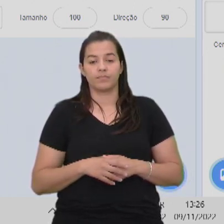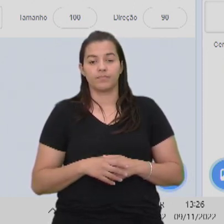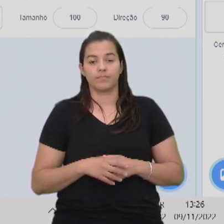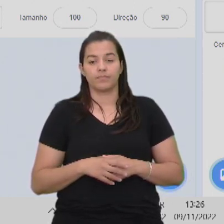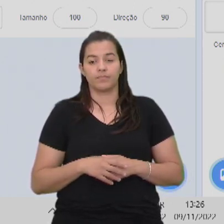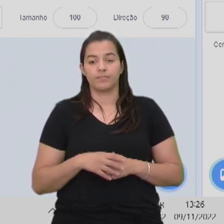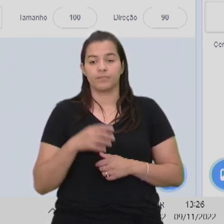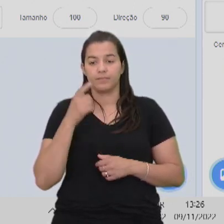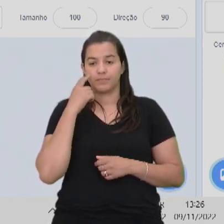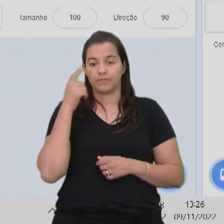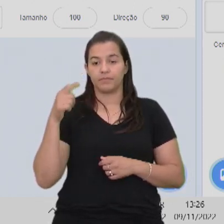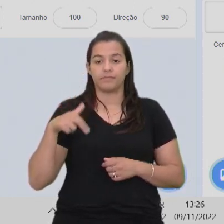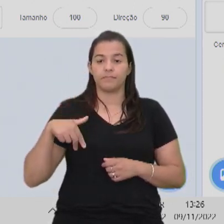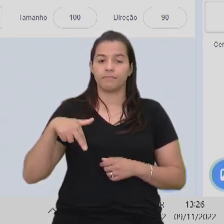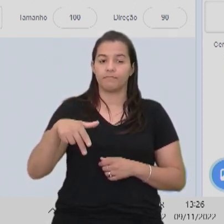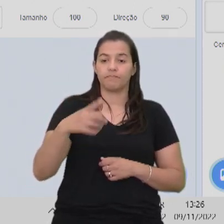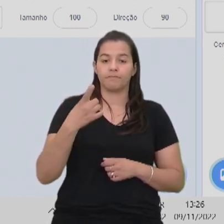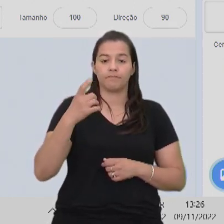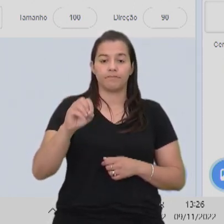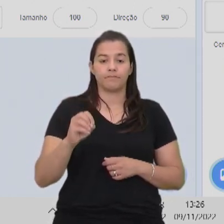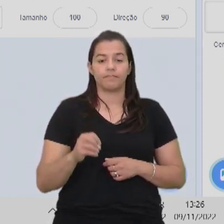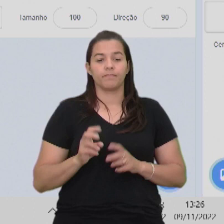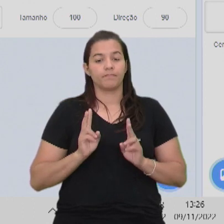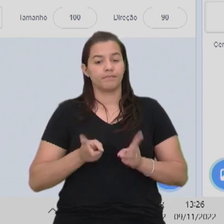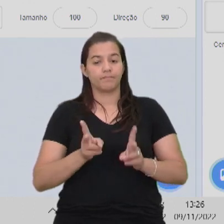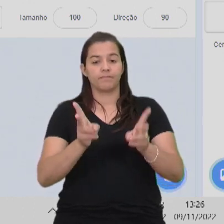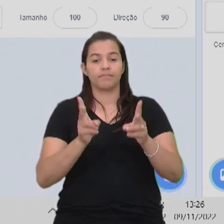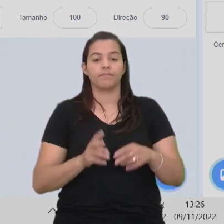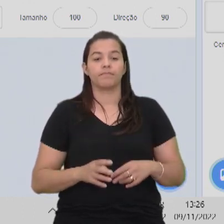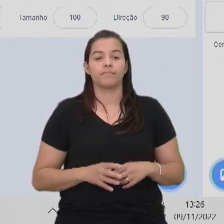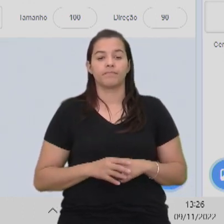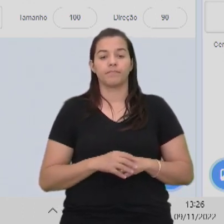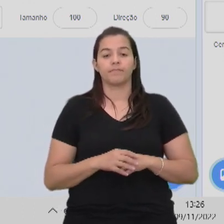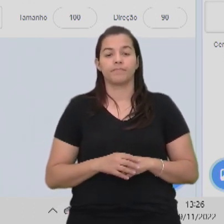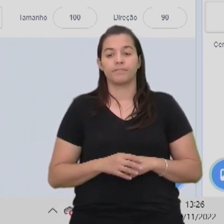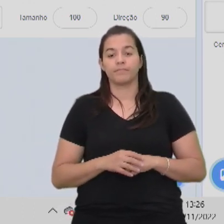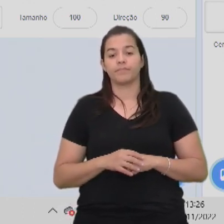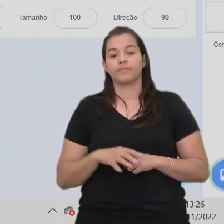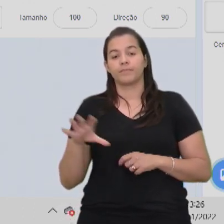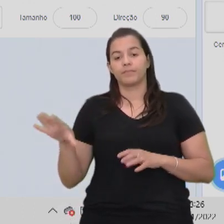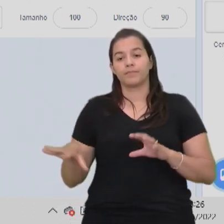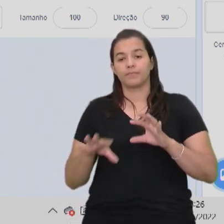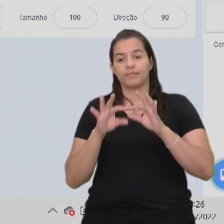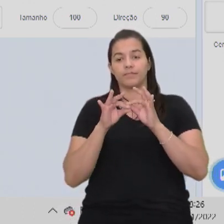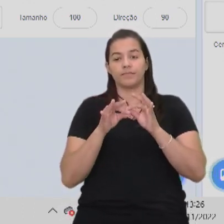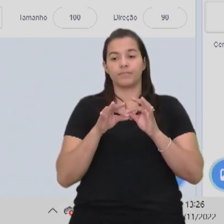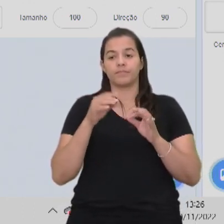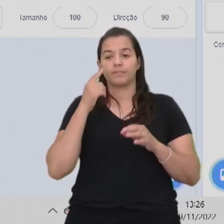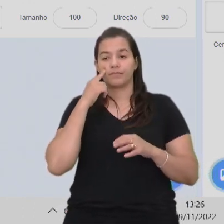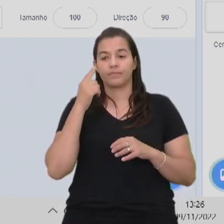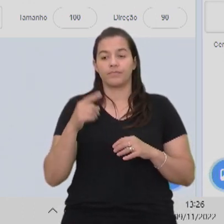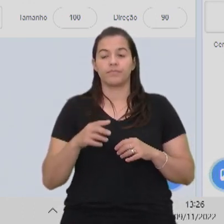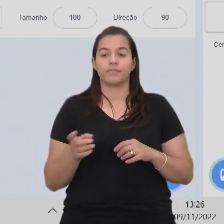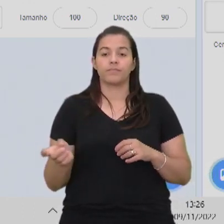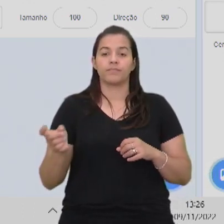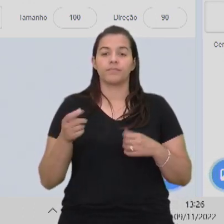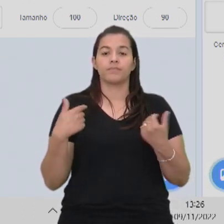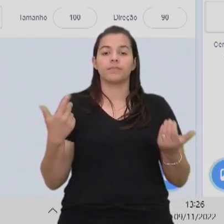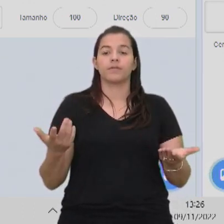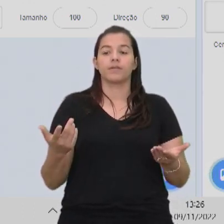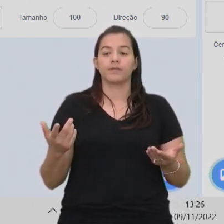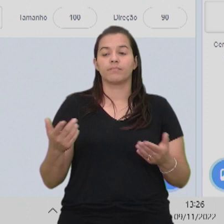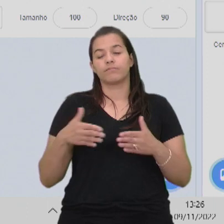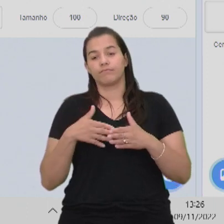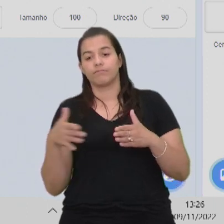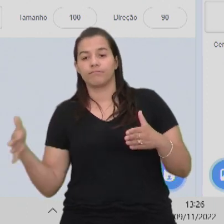digitar 20. Tá bom. Mas eu quero que ele faça isso eterno. Então, eu posso vir aqui, ó. Se eu colocar no verde, ele vai ficar movendo, ele vai bater lá. Ih, professora, bateu lá, não